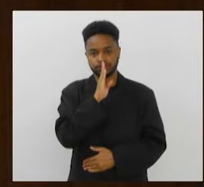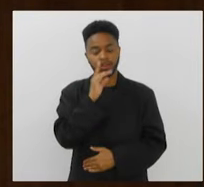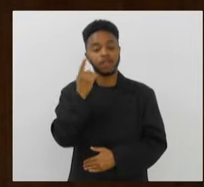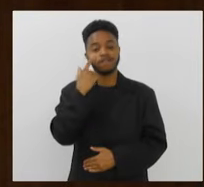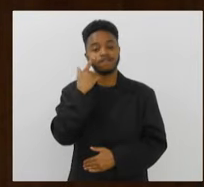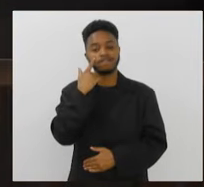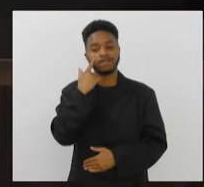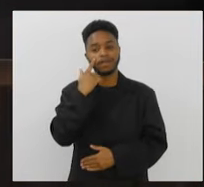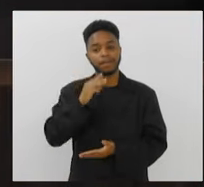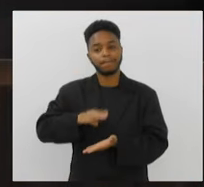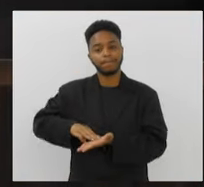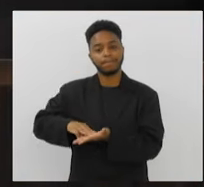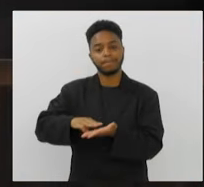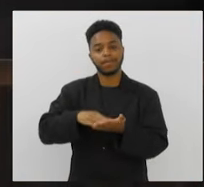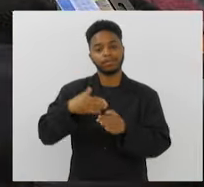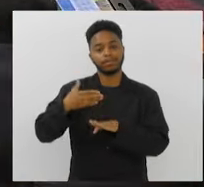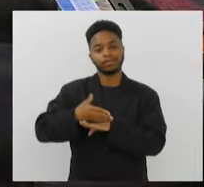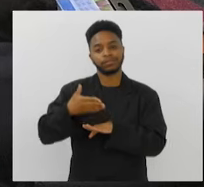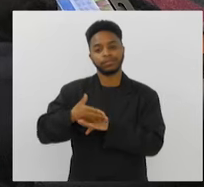quórum.